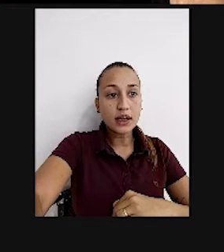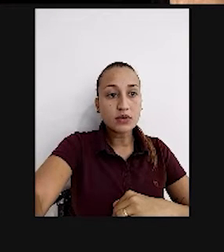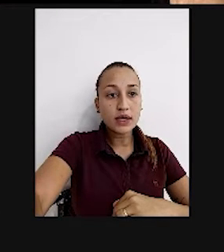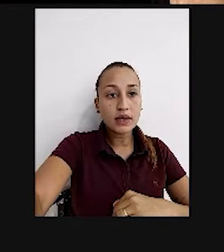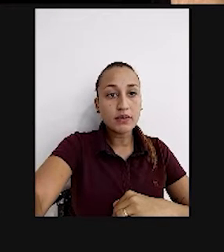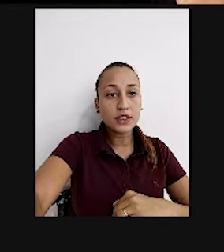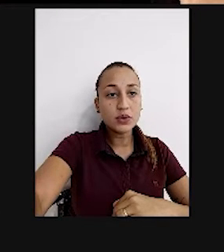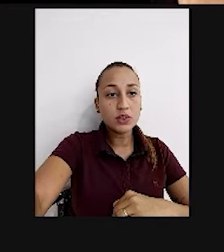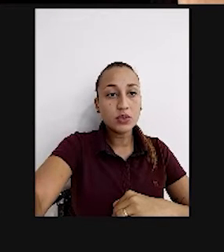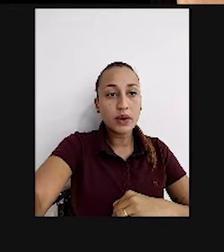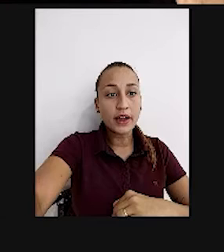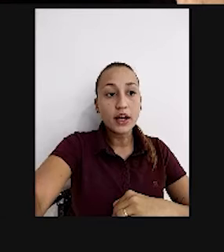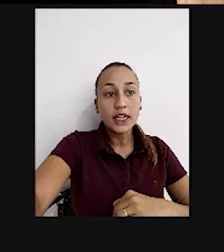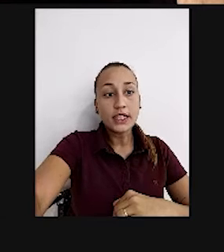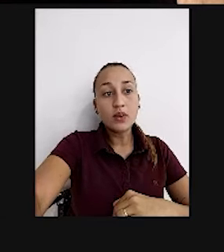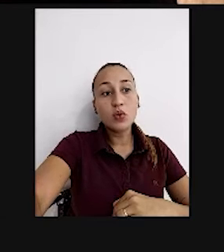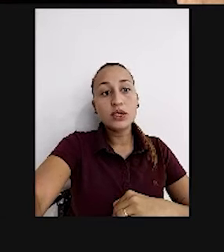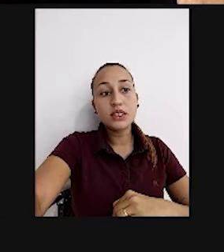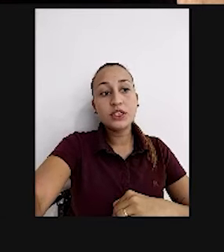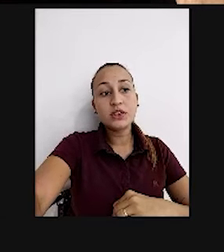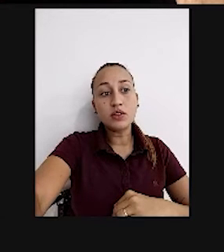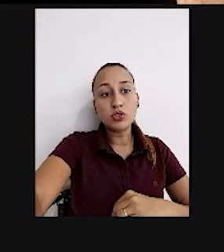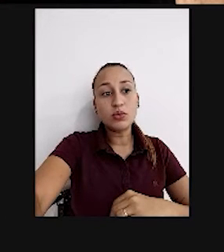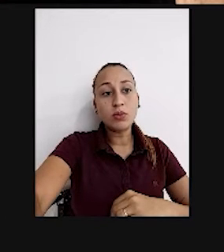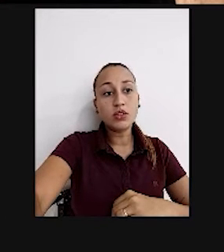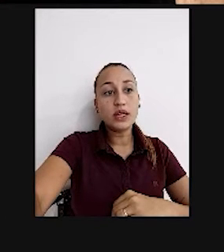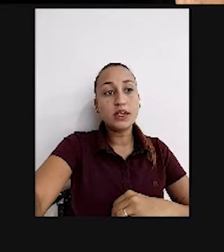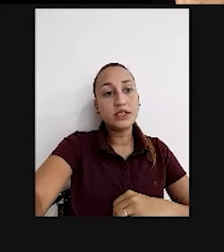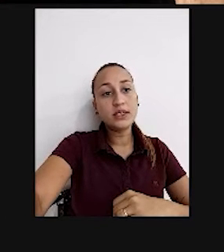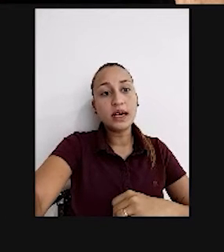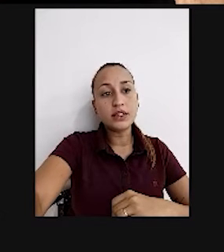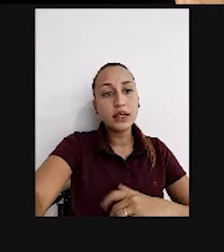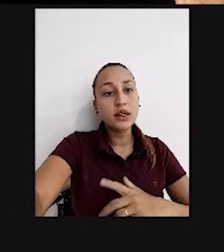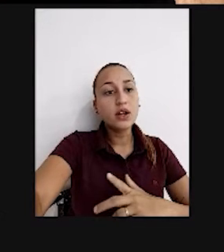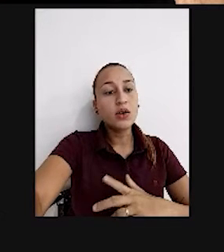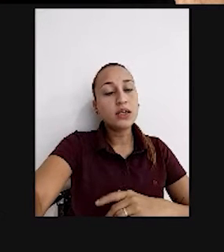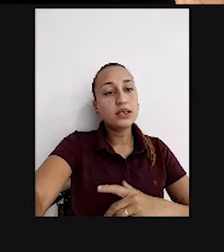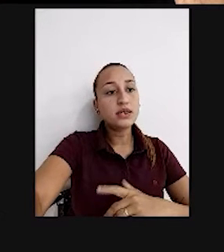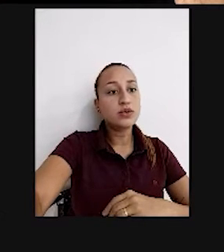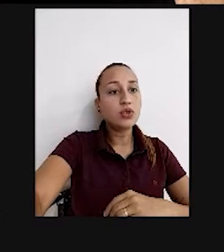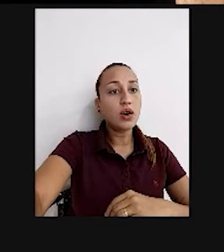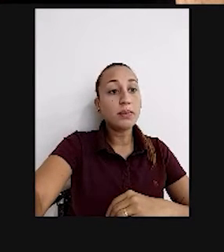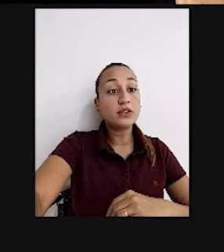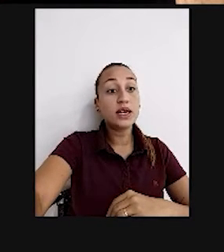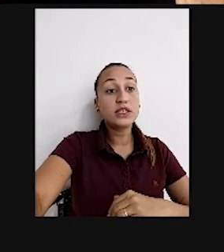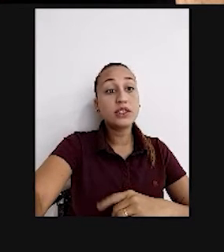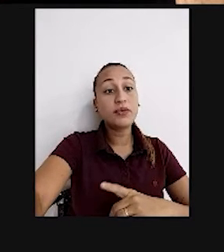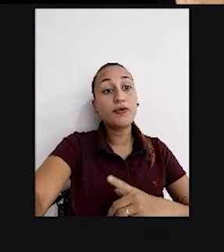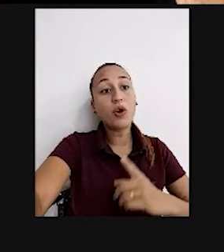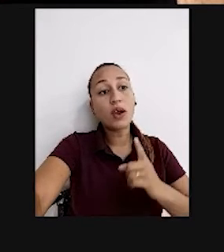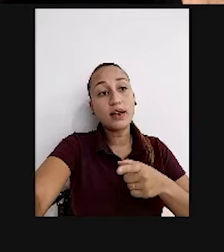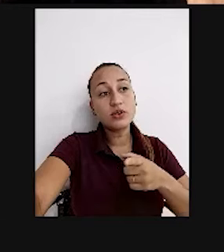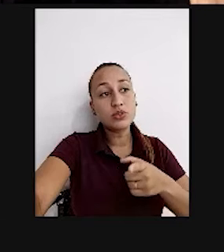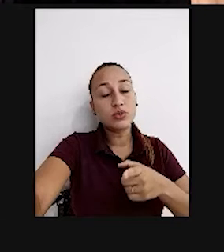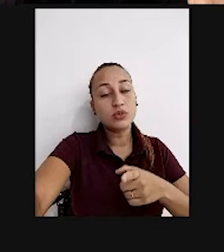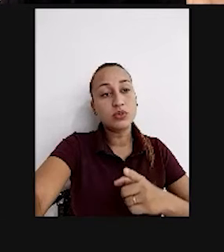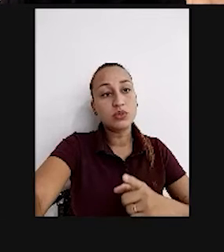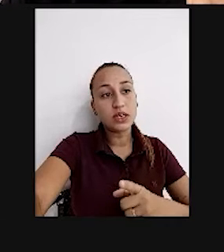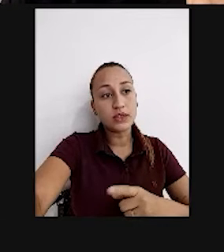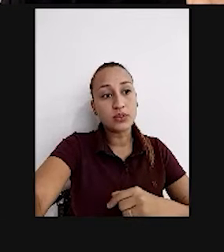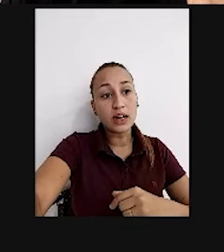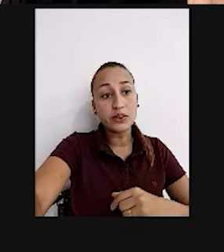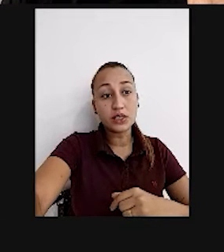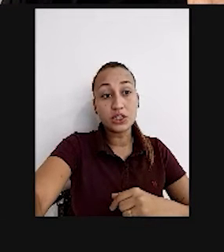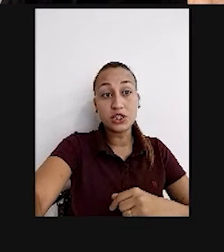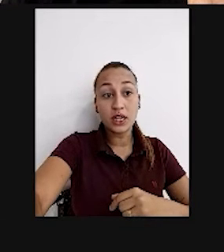a gente já consegue ver de quanto é. Então, quando a gente... Nosso módulo de elasticidade, né? A tensão de escoamento. Se for lá